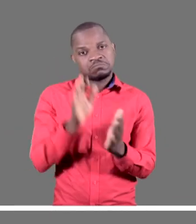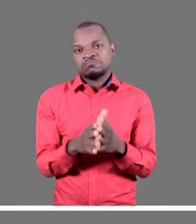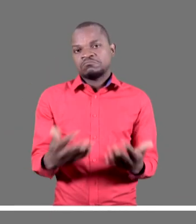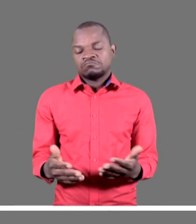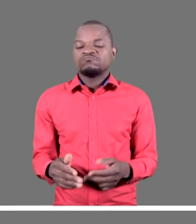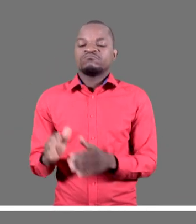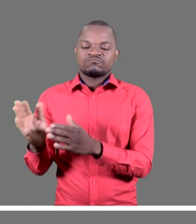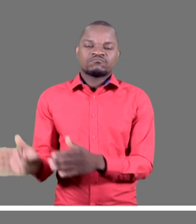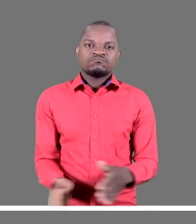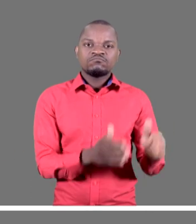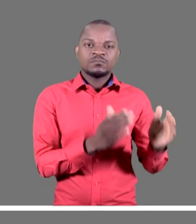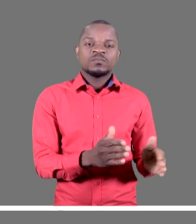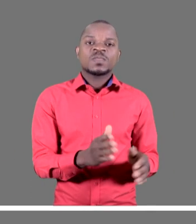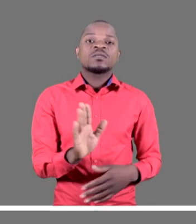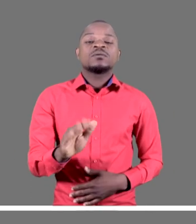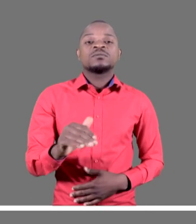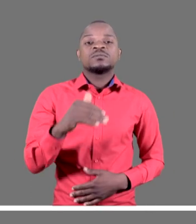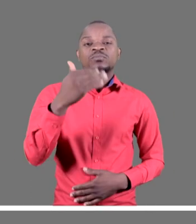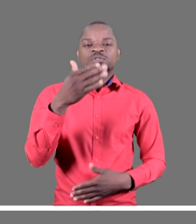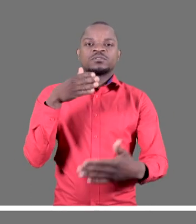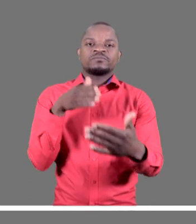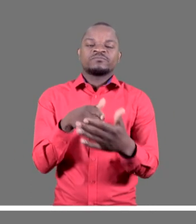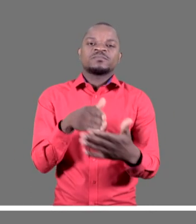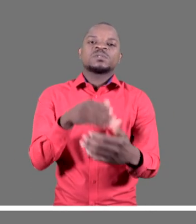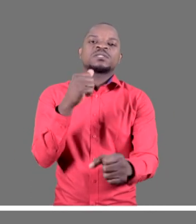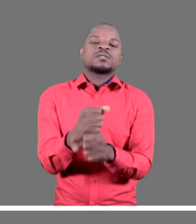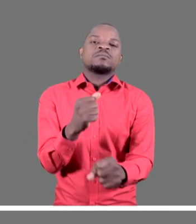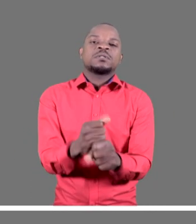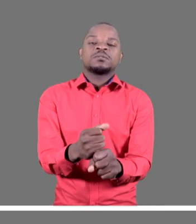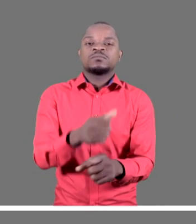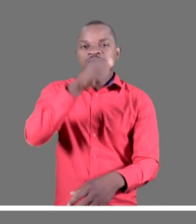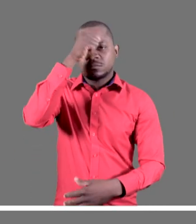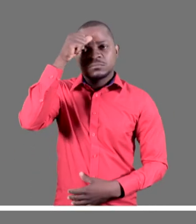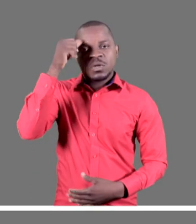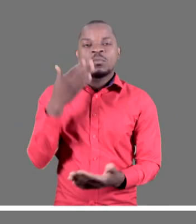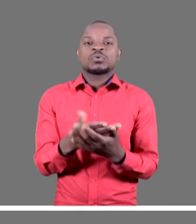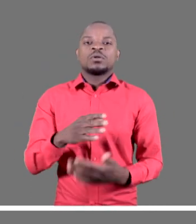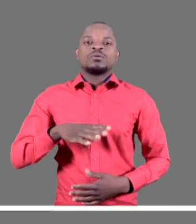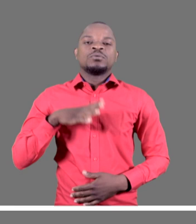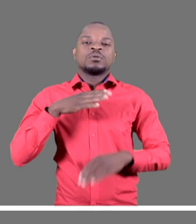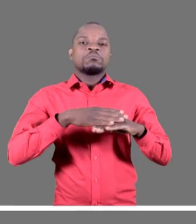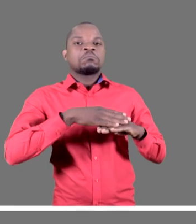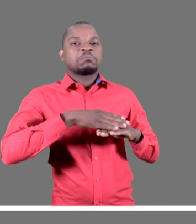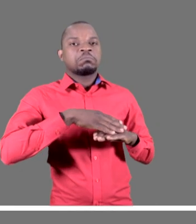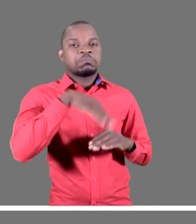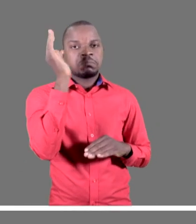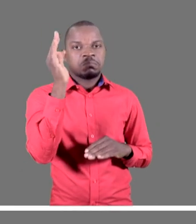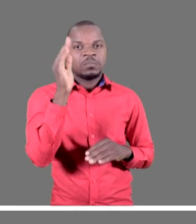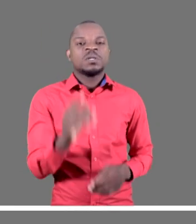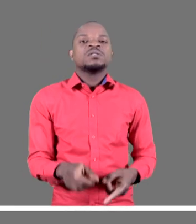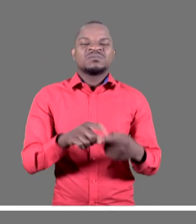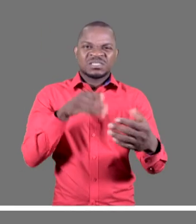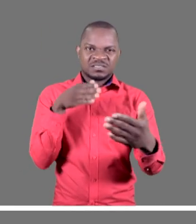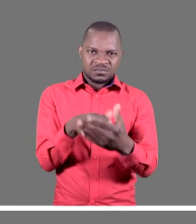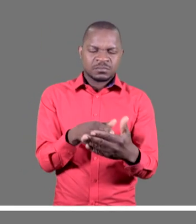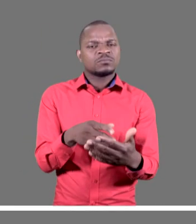Dois, consequência disso é o emprego. No fim do trabalho, não conseguirá ter a idade, terá já avançado.